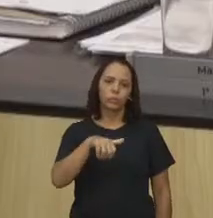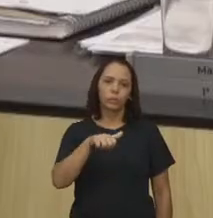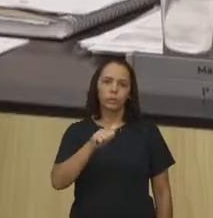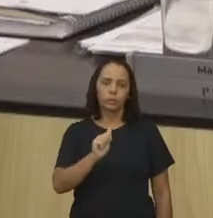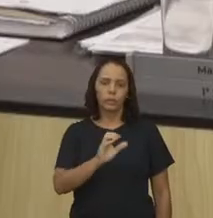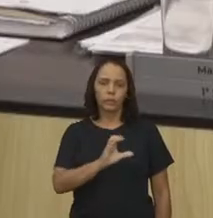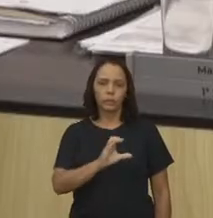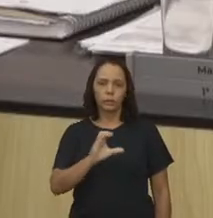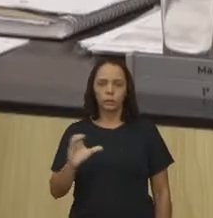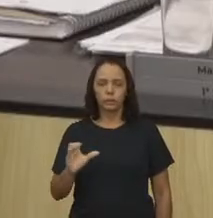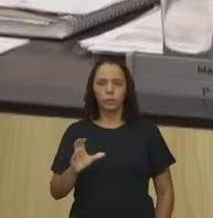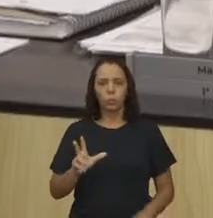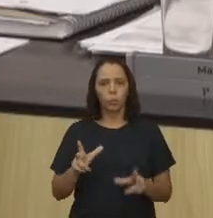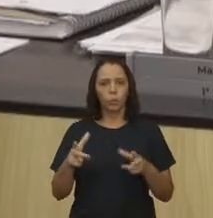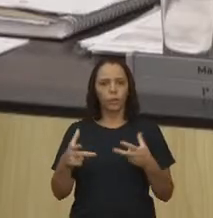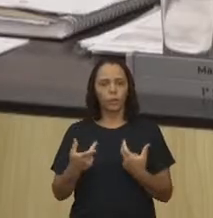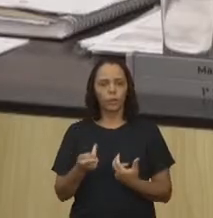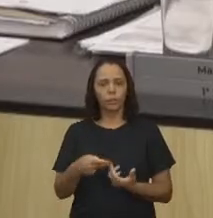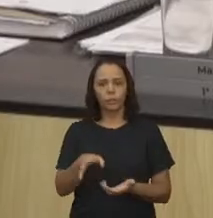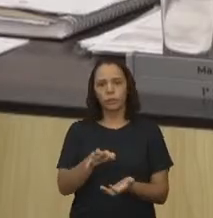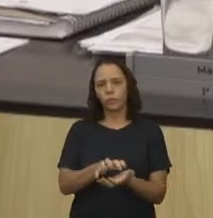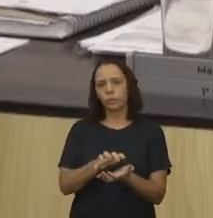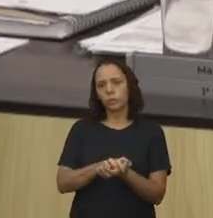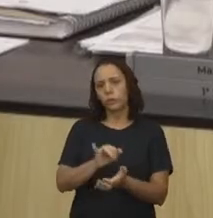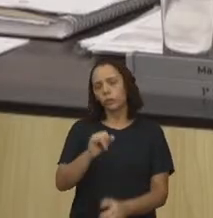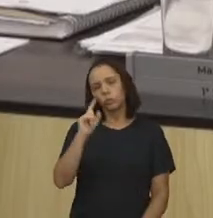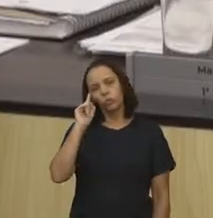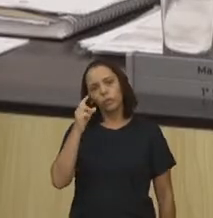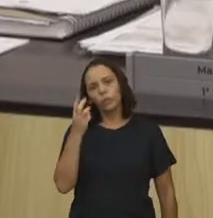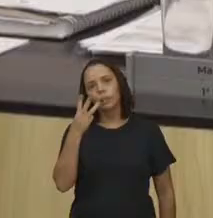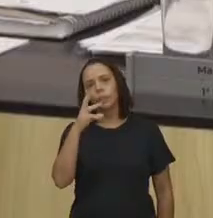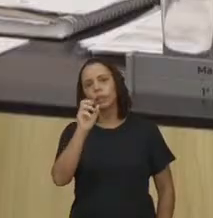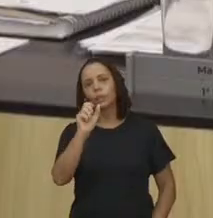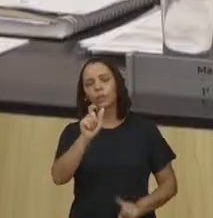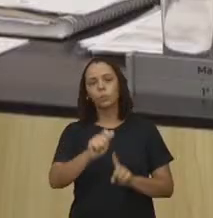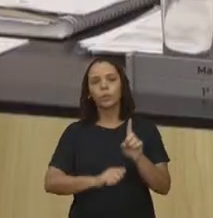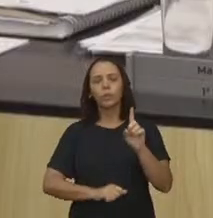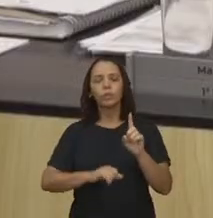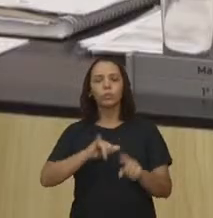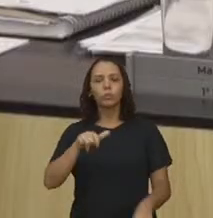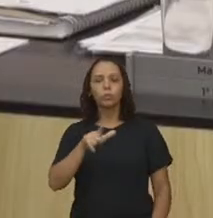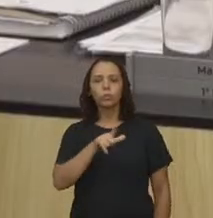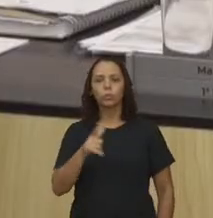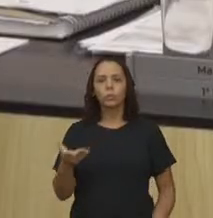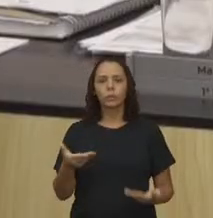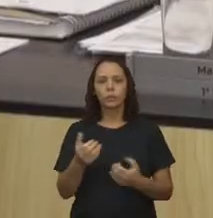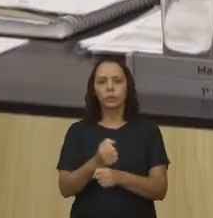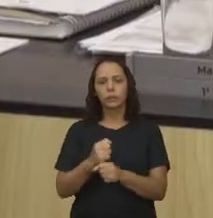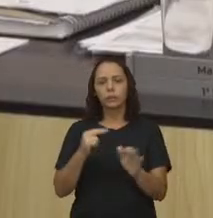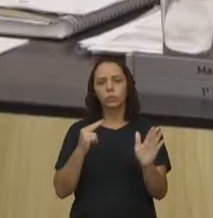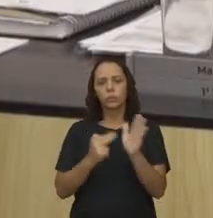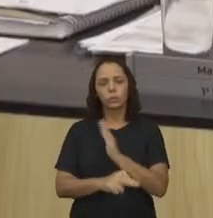SAJ/JACC. Câmara Municipal de Jacareí, 30 de julho de 2025, autoria Jean Araújo.